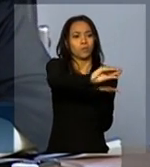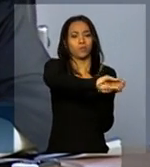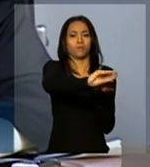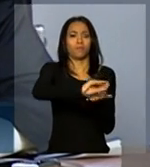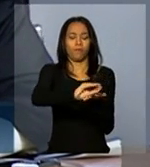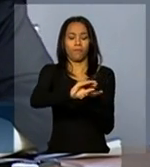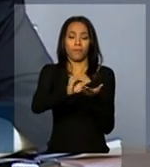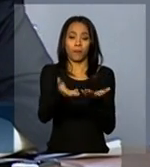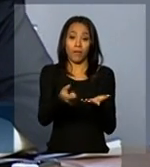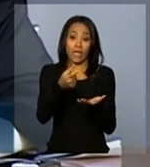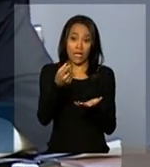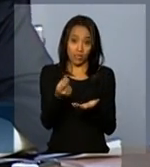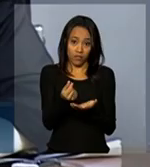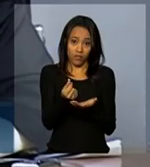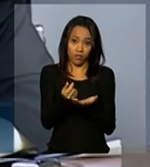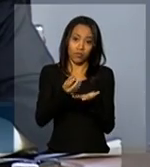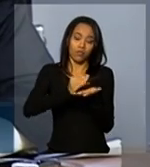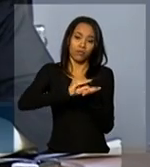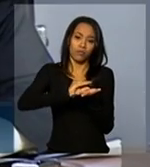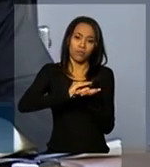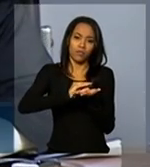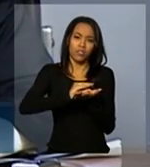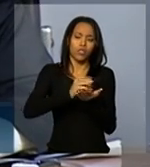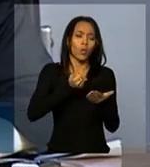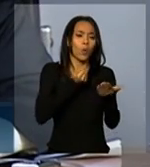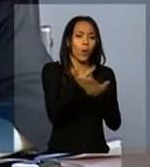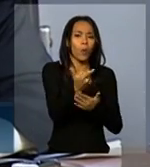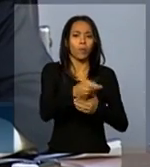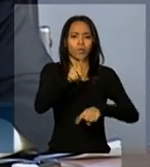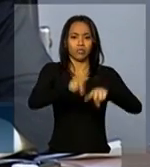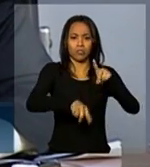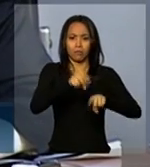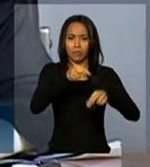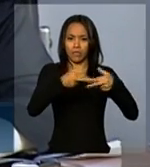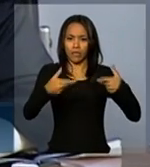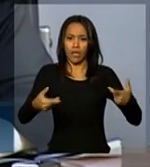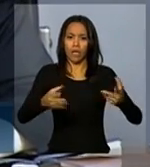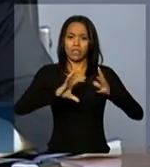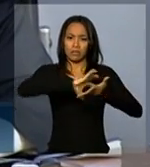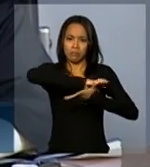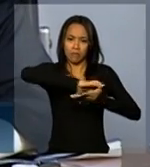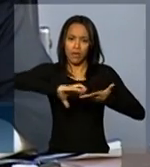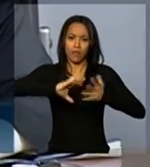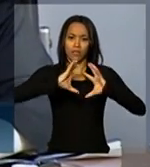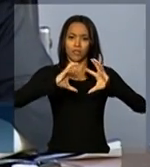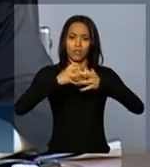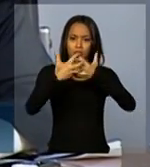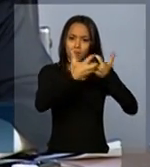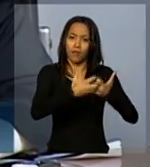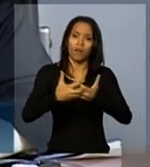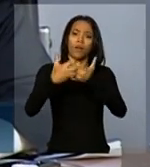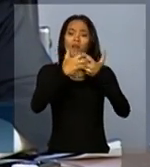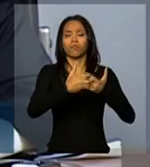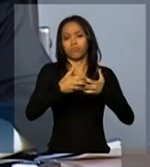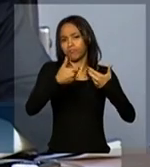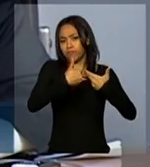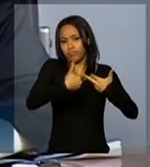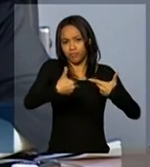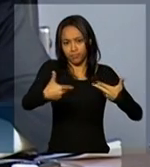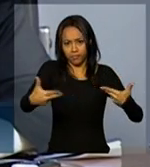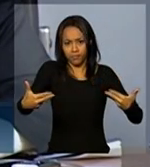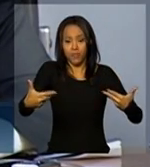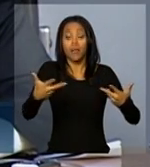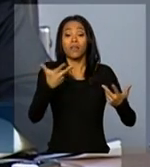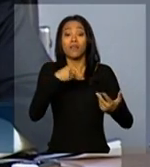investimento feito, essa aquisição de máquinas e equipamentos do PSI, Programa de Sustentação do Investimento,